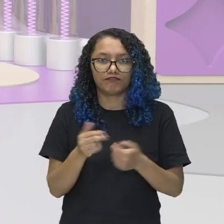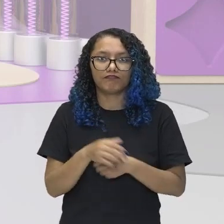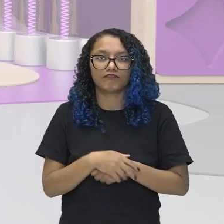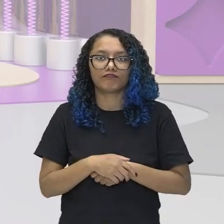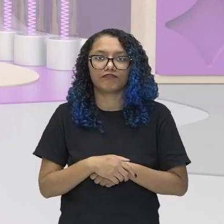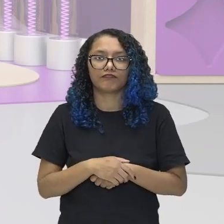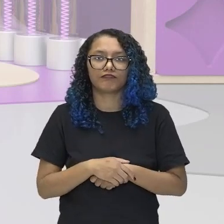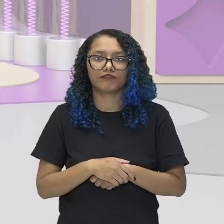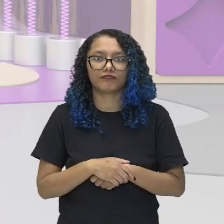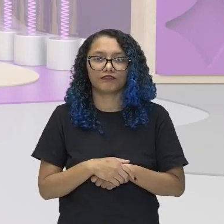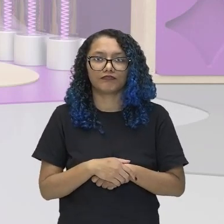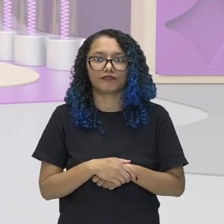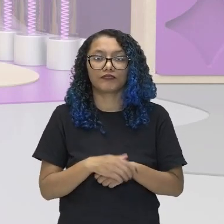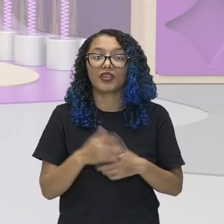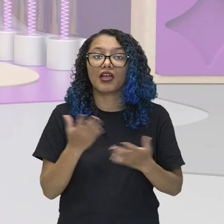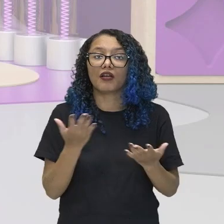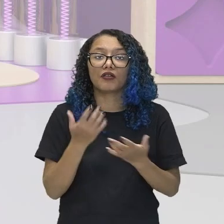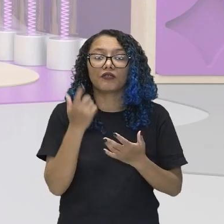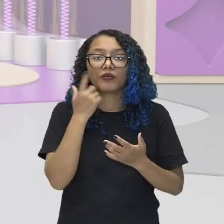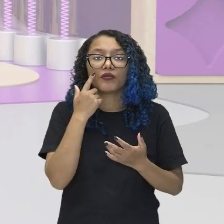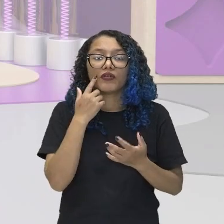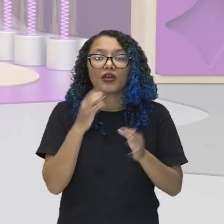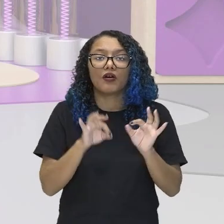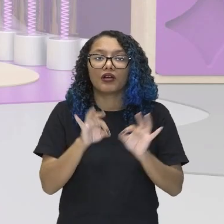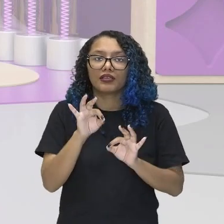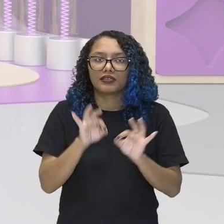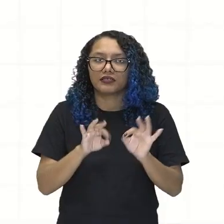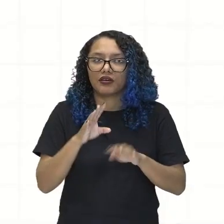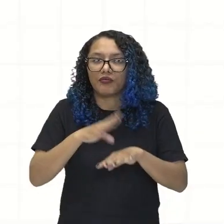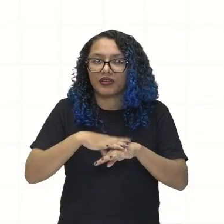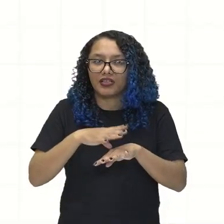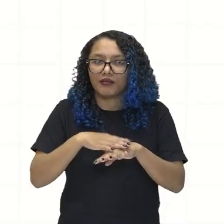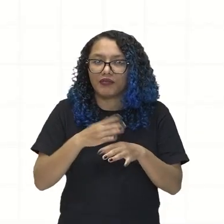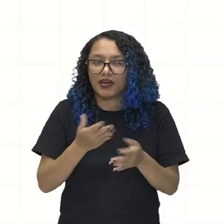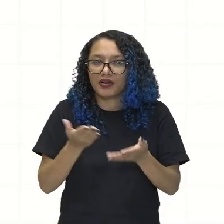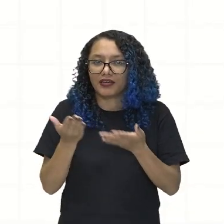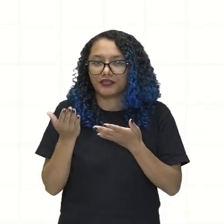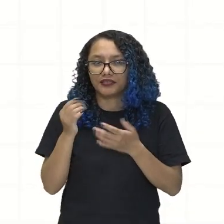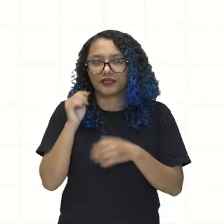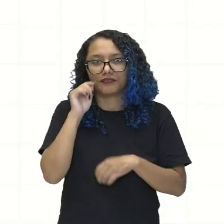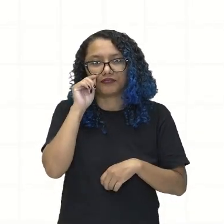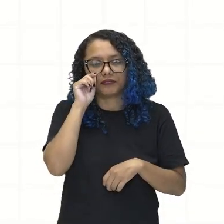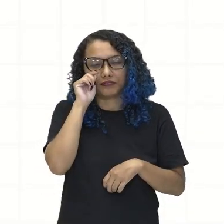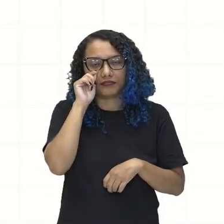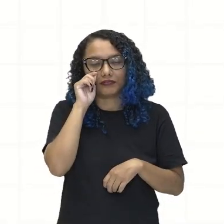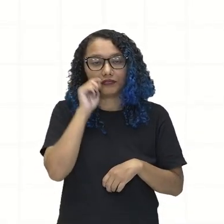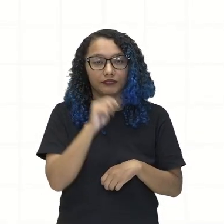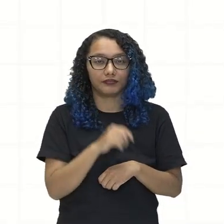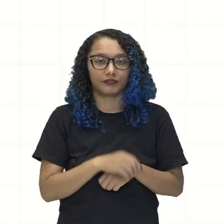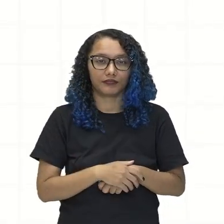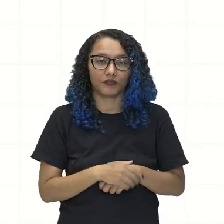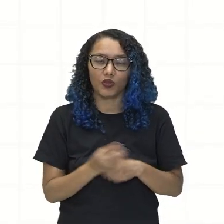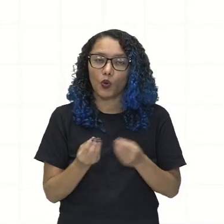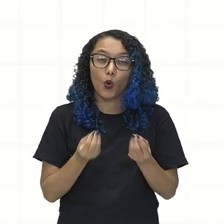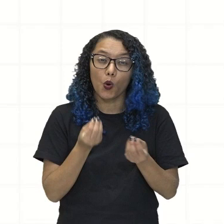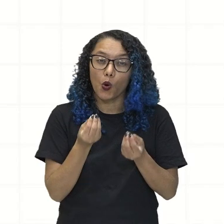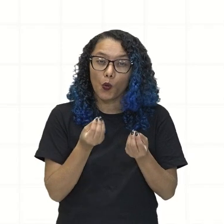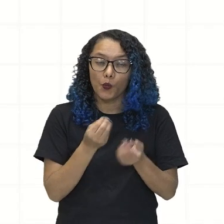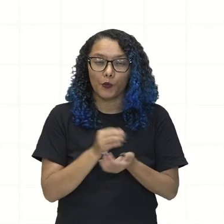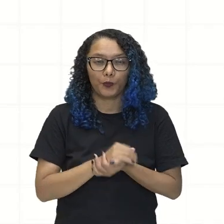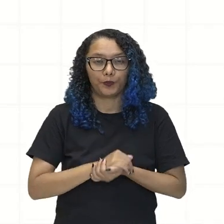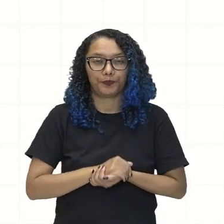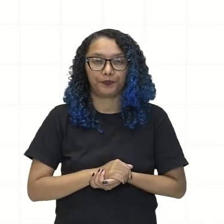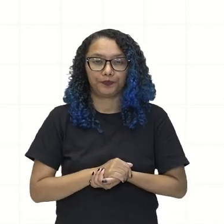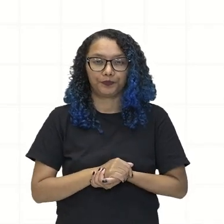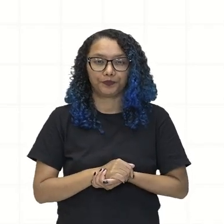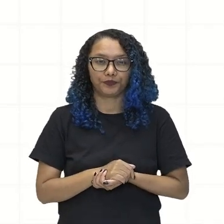nós chamamos de modelagem. Vamos fazer essa modelagem, vem comigo aqui nessa modelagem. Então, lá vem, ó, em um